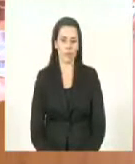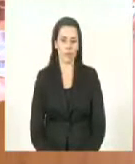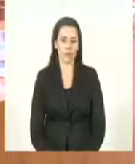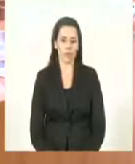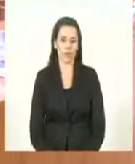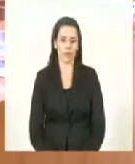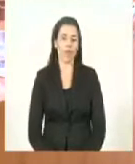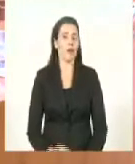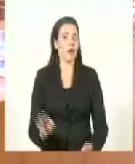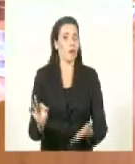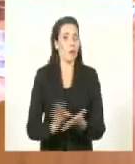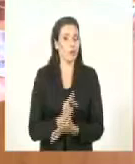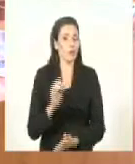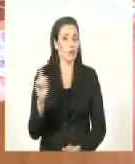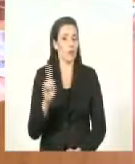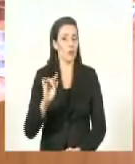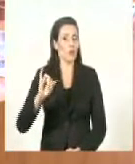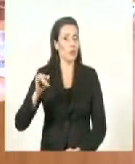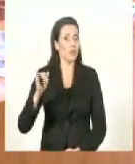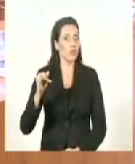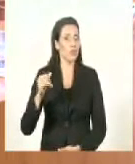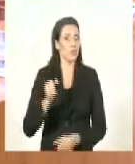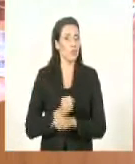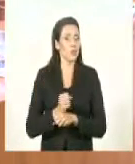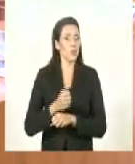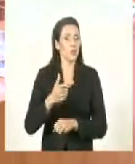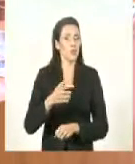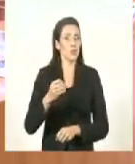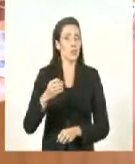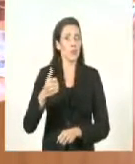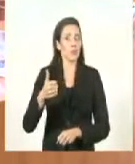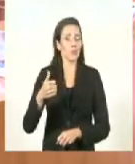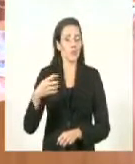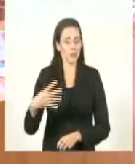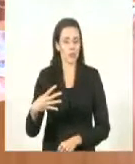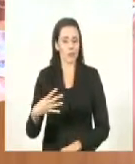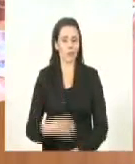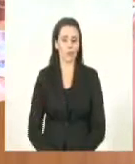janeiro de 2014, é de 12 de janeiro de 2005.